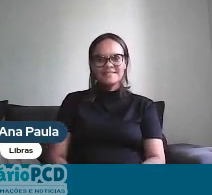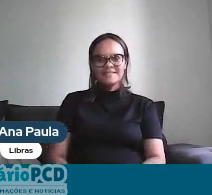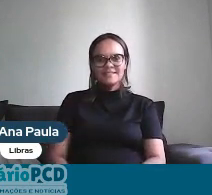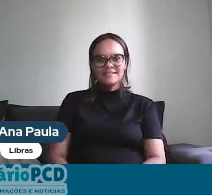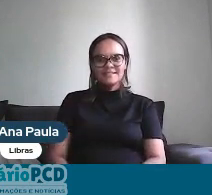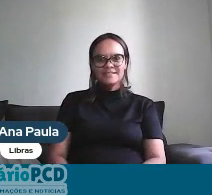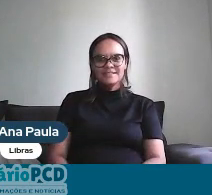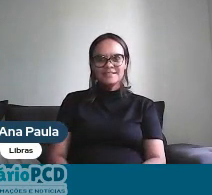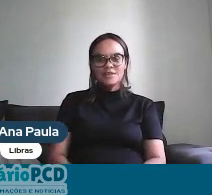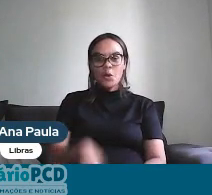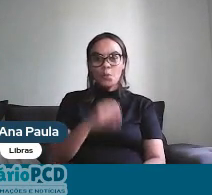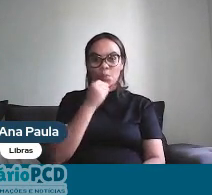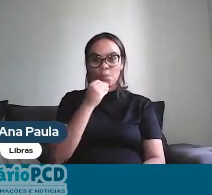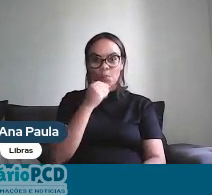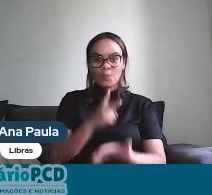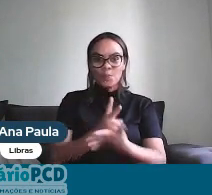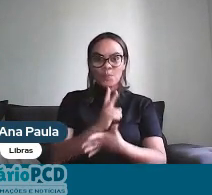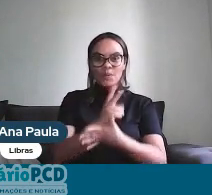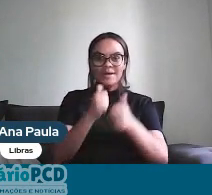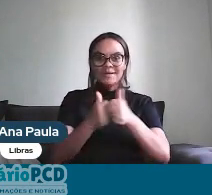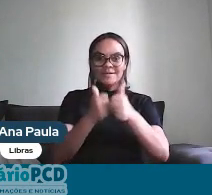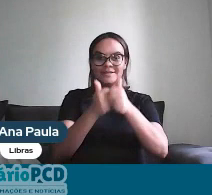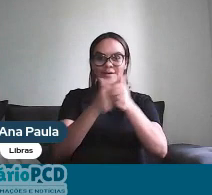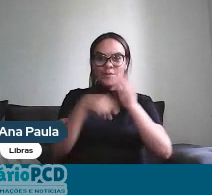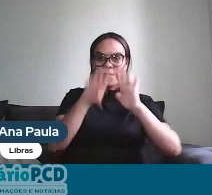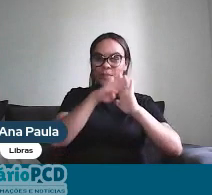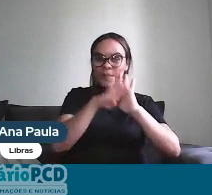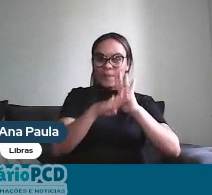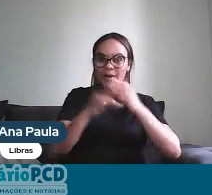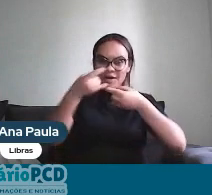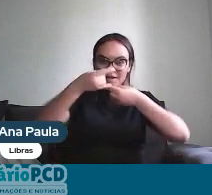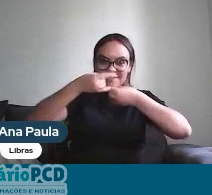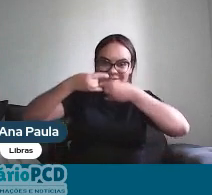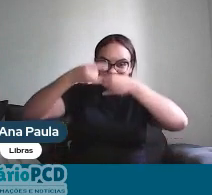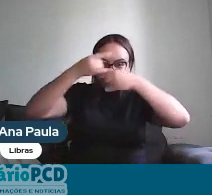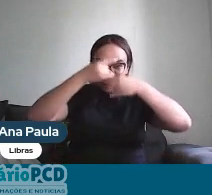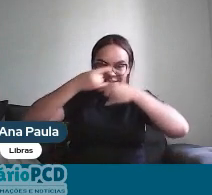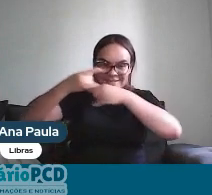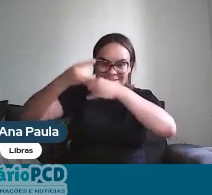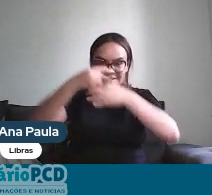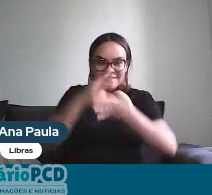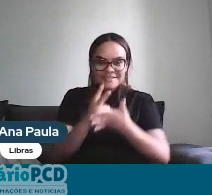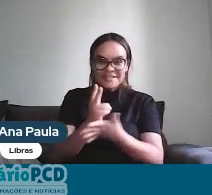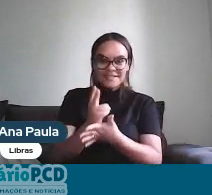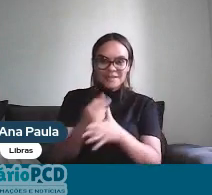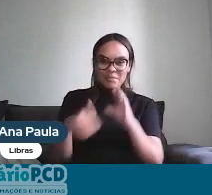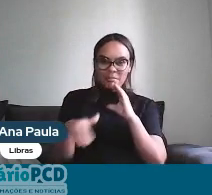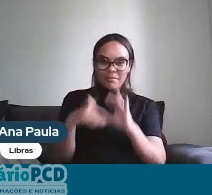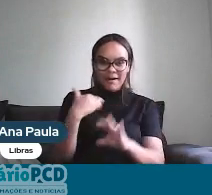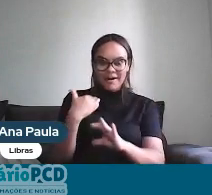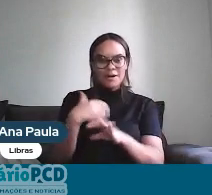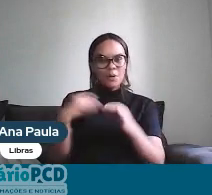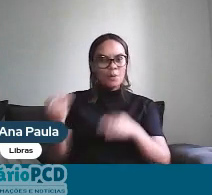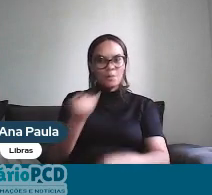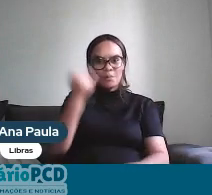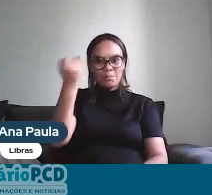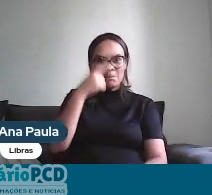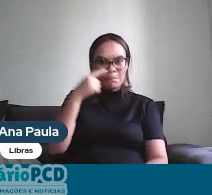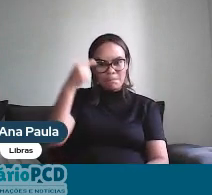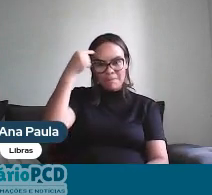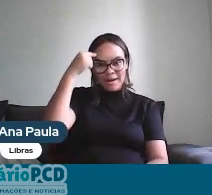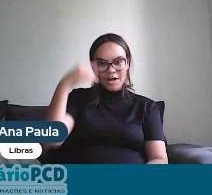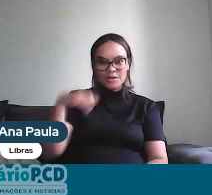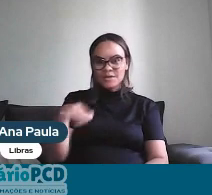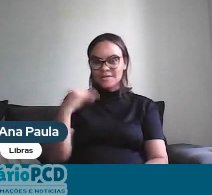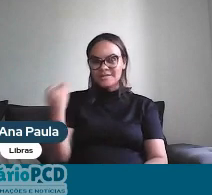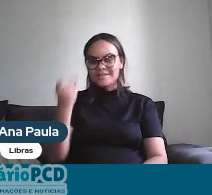a oportunidade de acompanhar a programação que você disponibiliza e acho importante que todos nós sempre